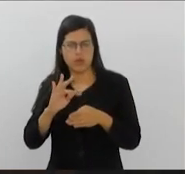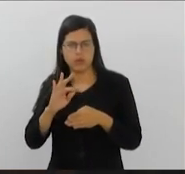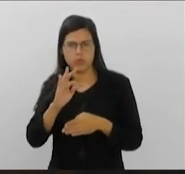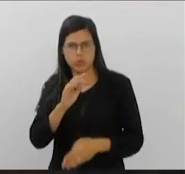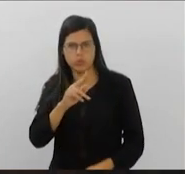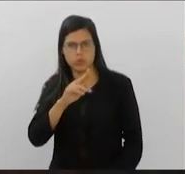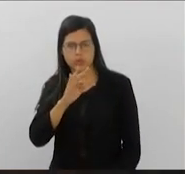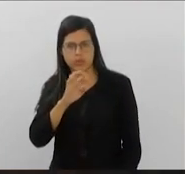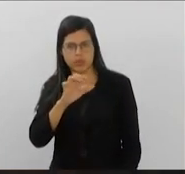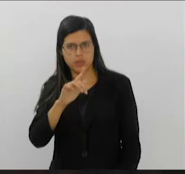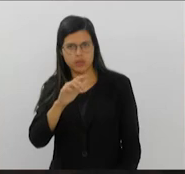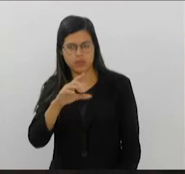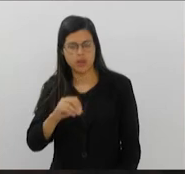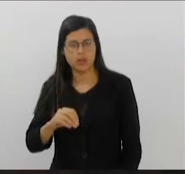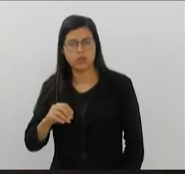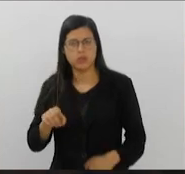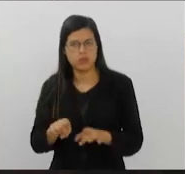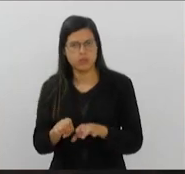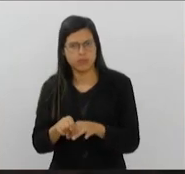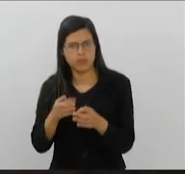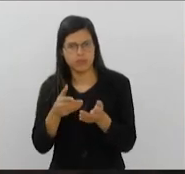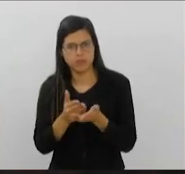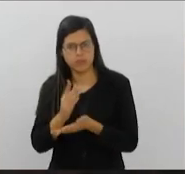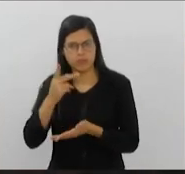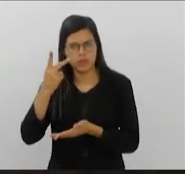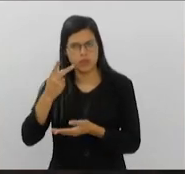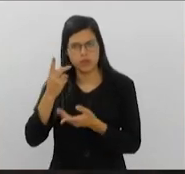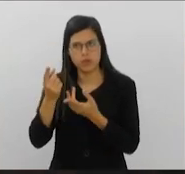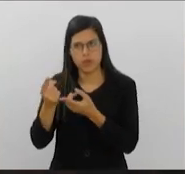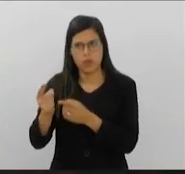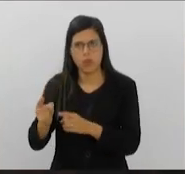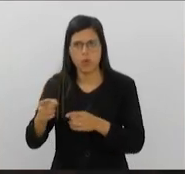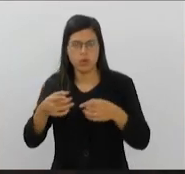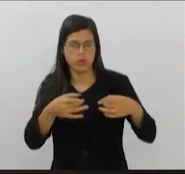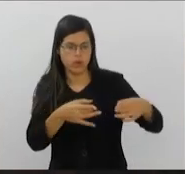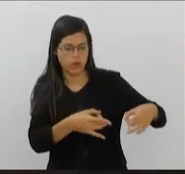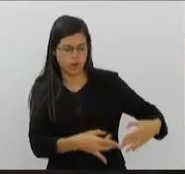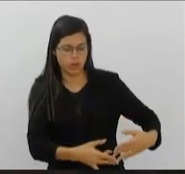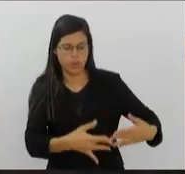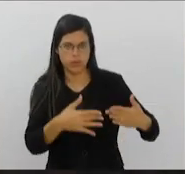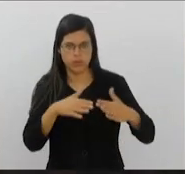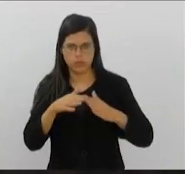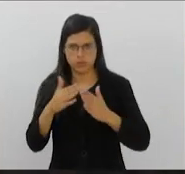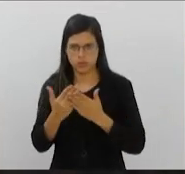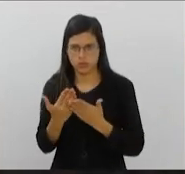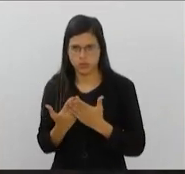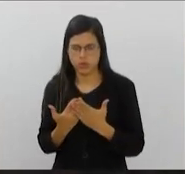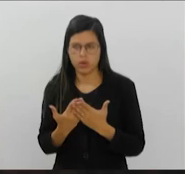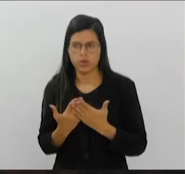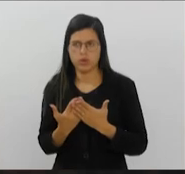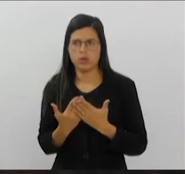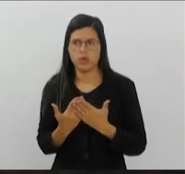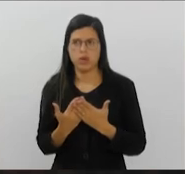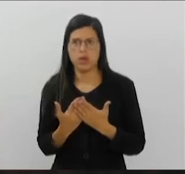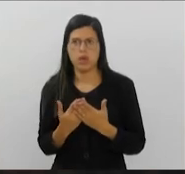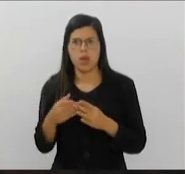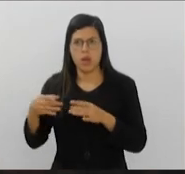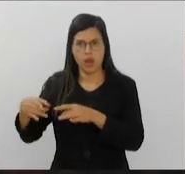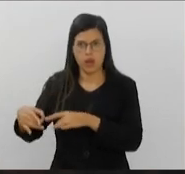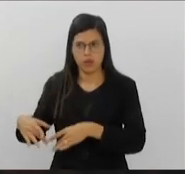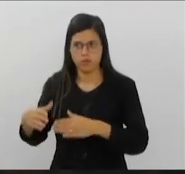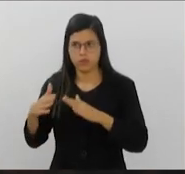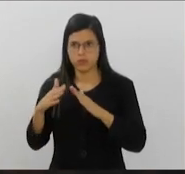Aprovamos a política de combate à evasão escolar, à evasão e